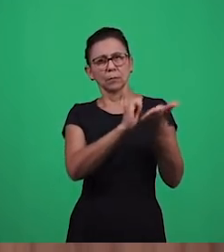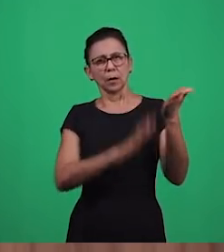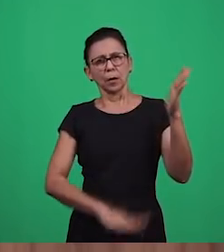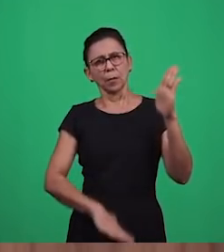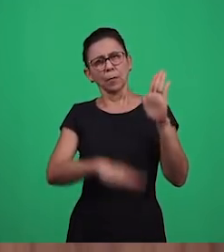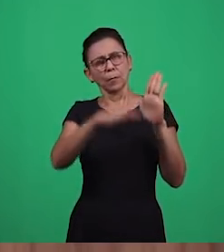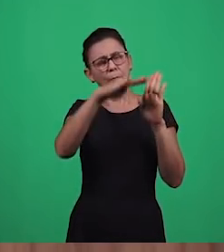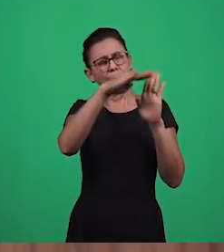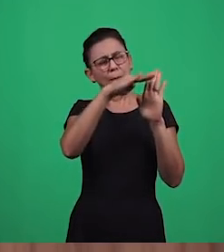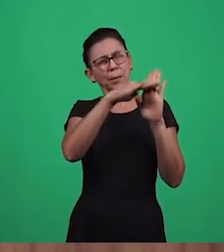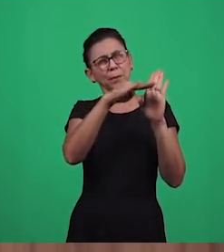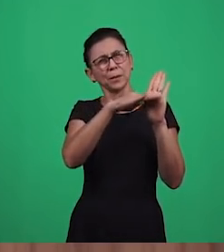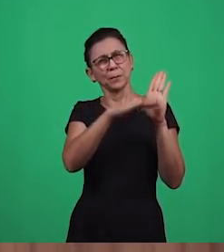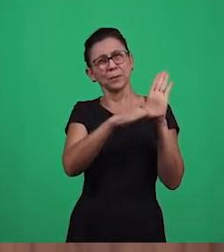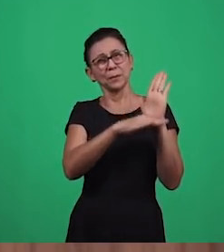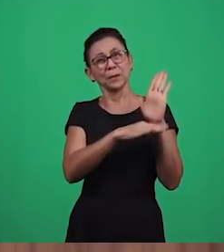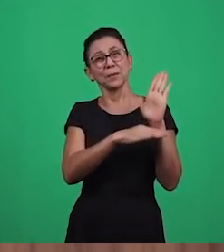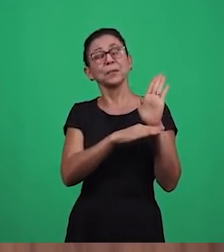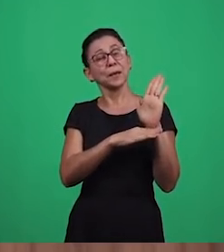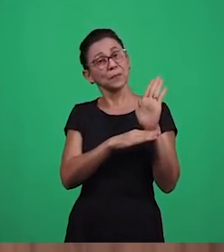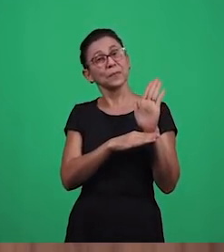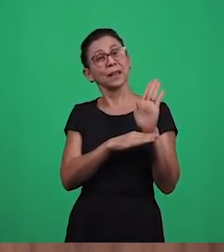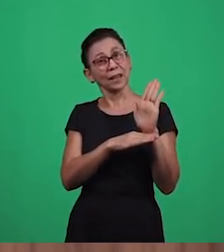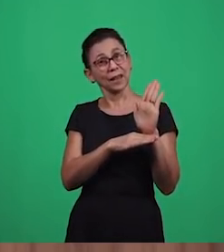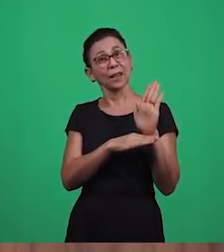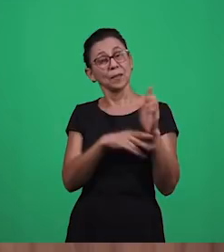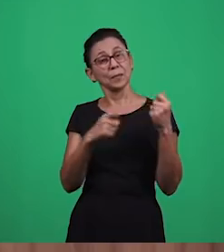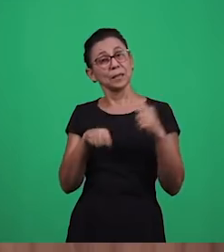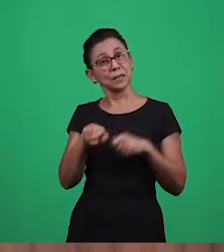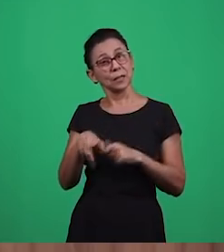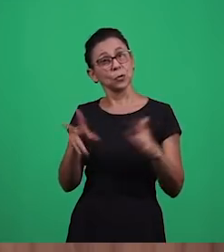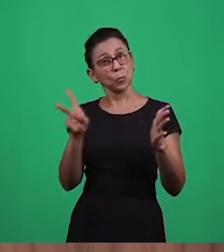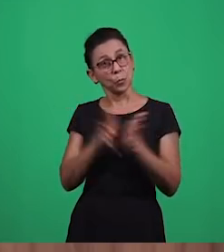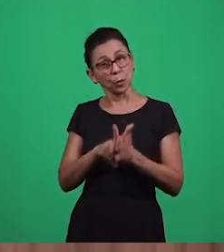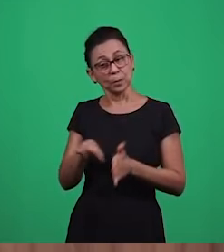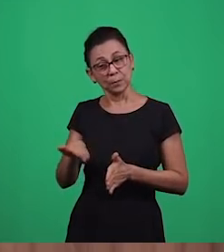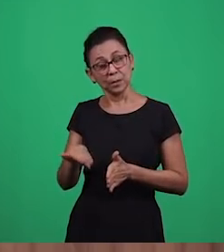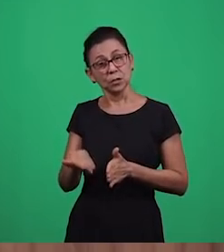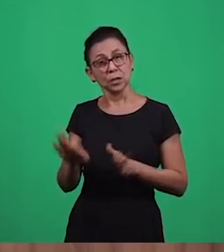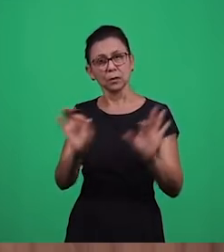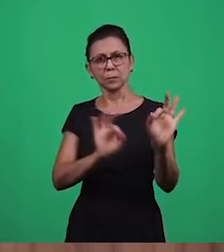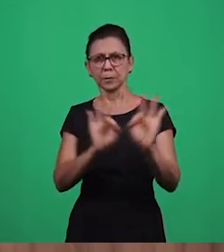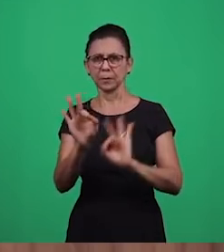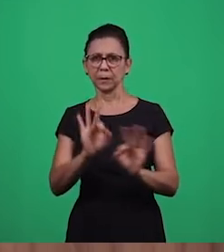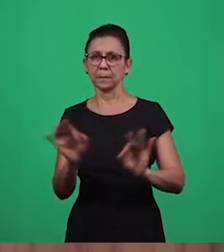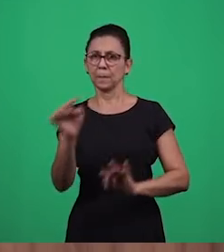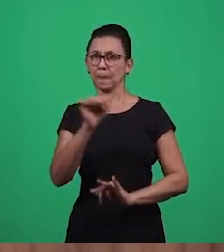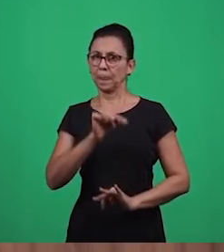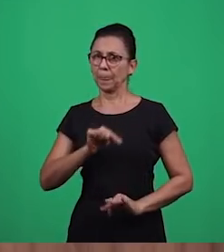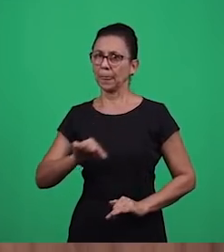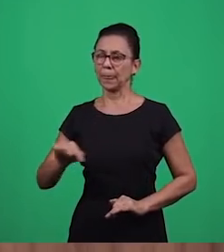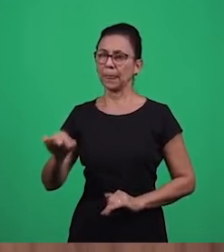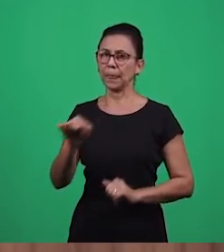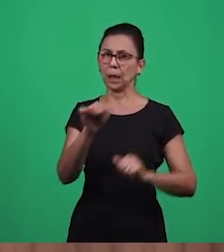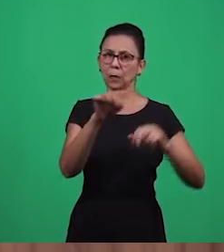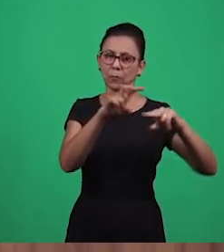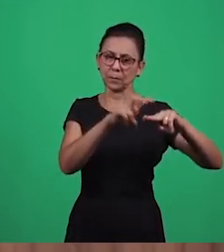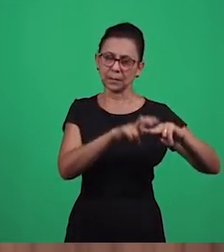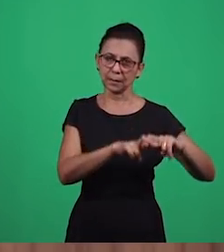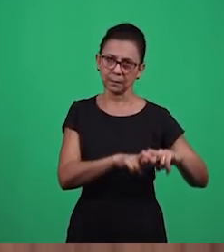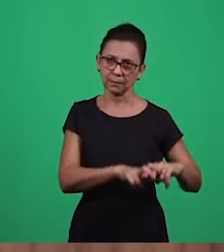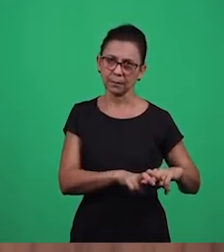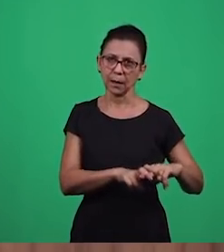ela vai ser construída com os intermediários. Então, nós, pais, vamos sentar com os nossos filhos